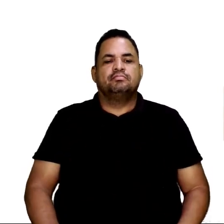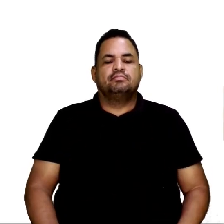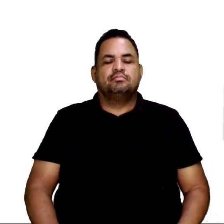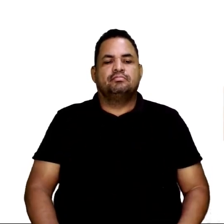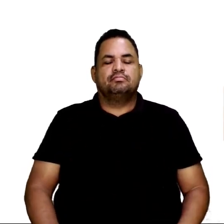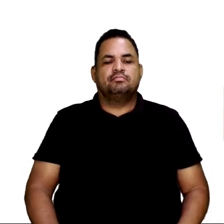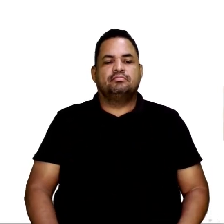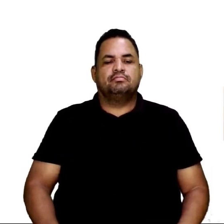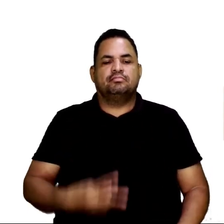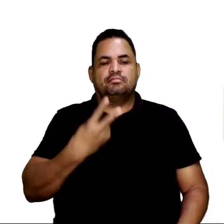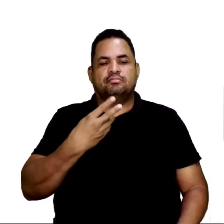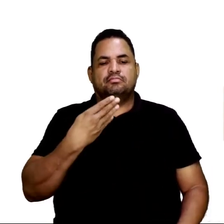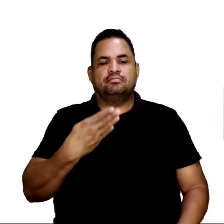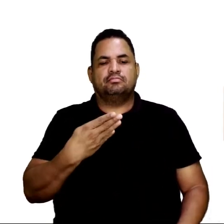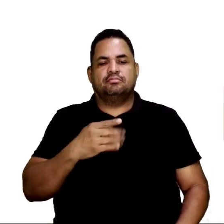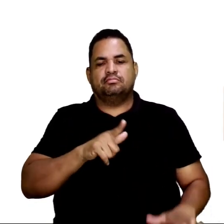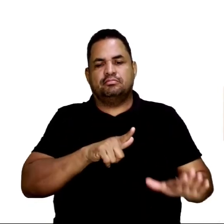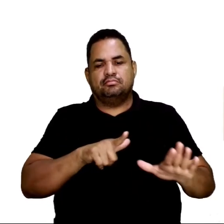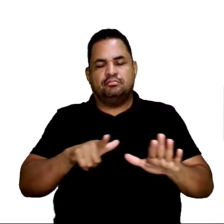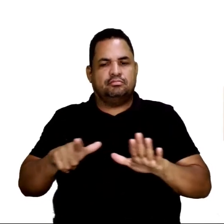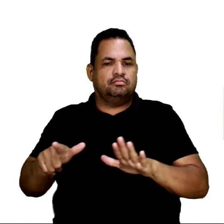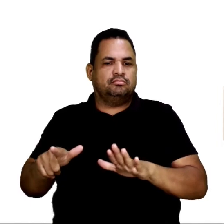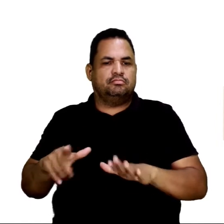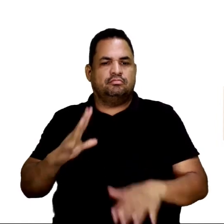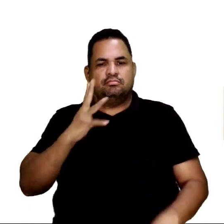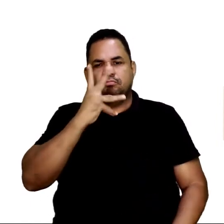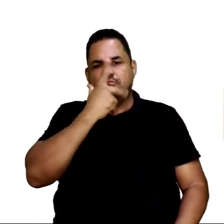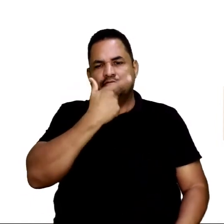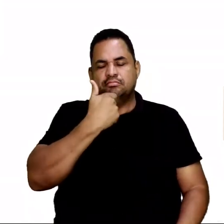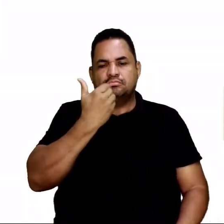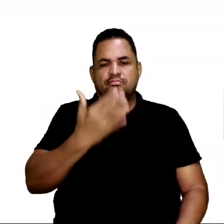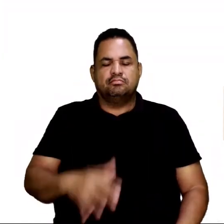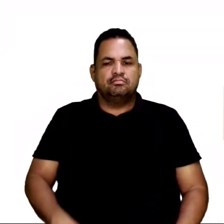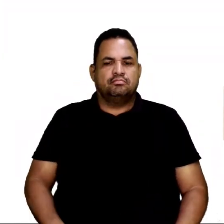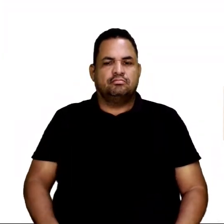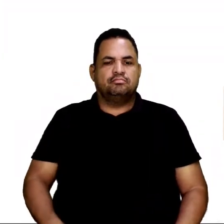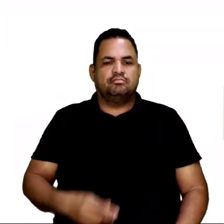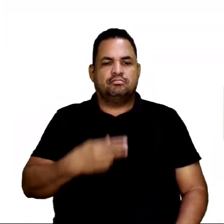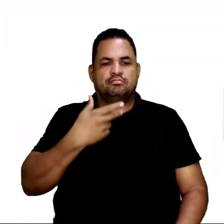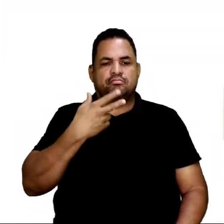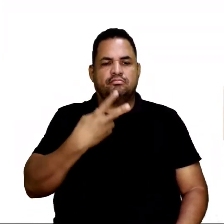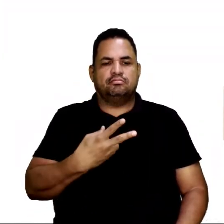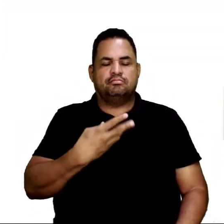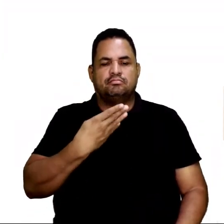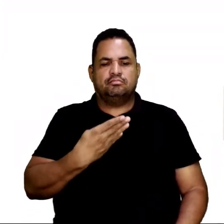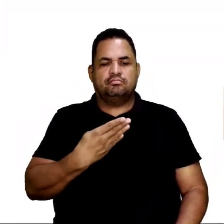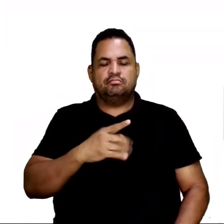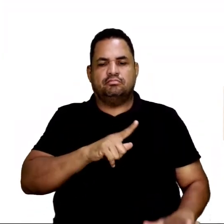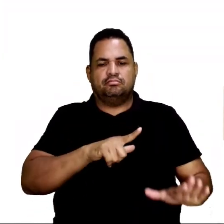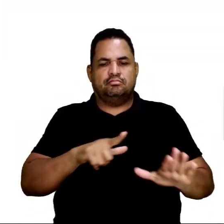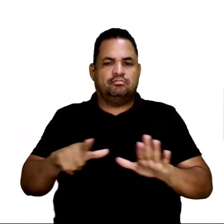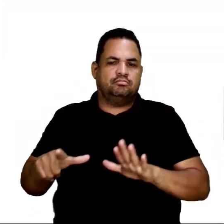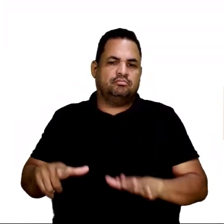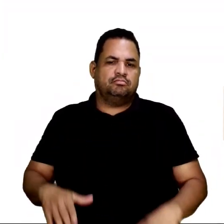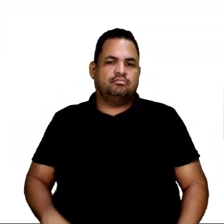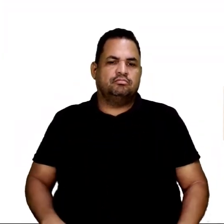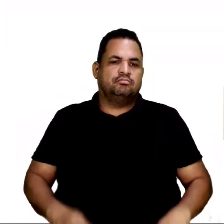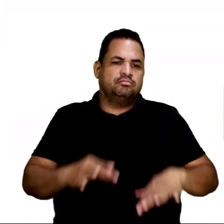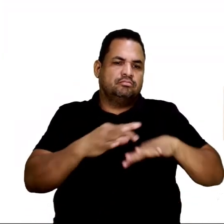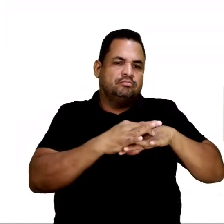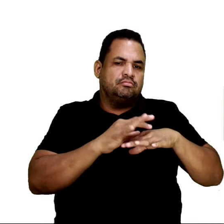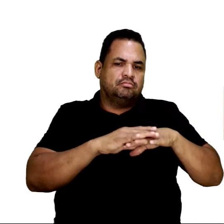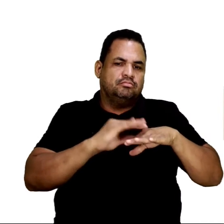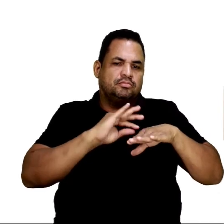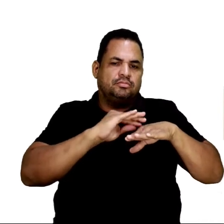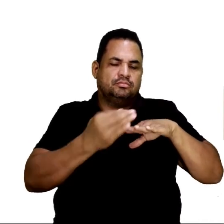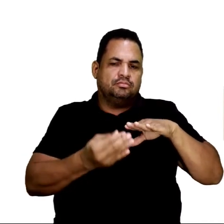Com 24 semanas, olha que lindo, opa, que lindo aí mostrando para vocês, né? As mãozinhas bem